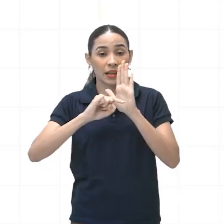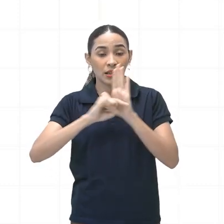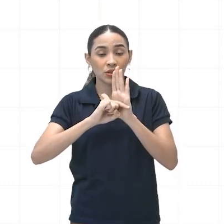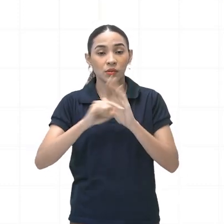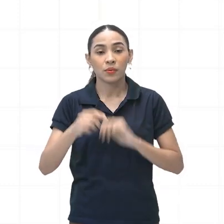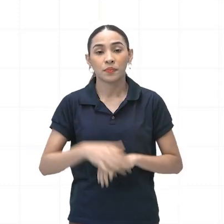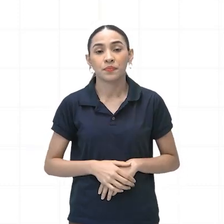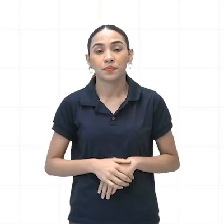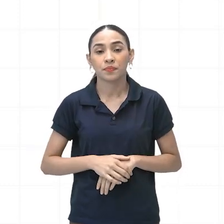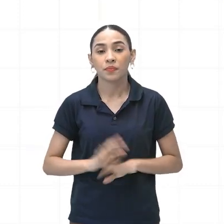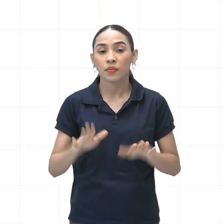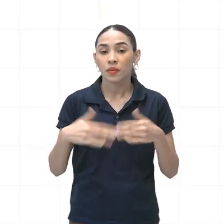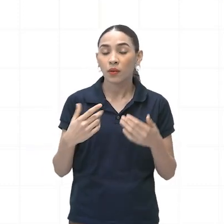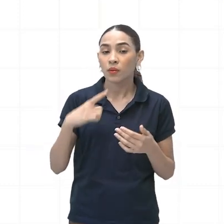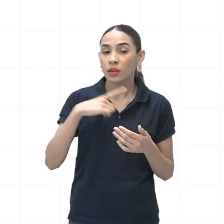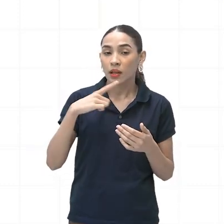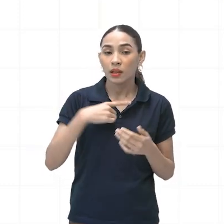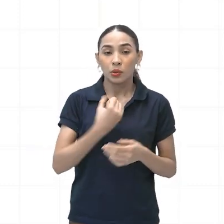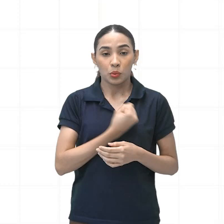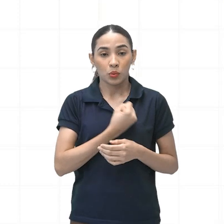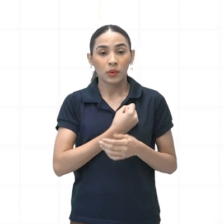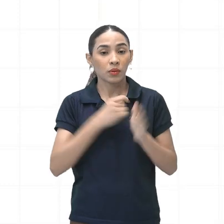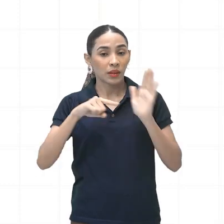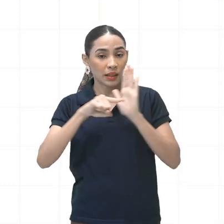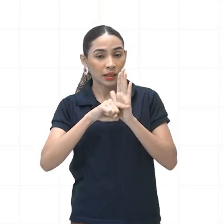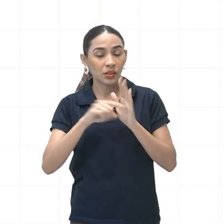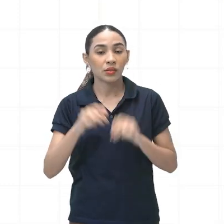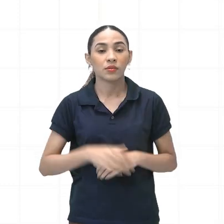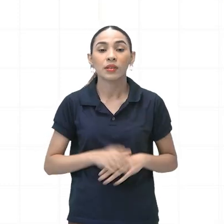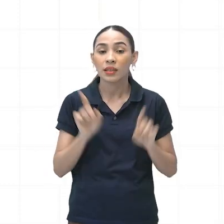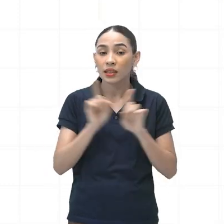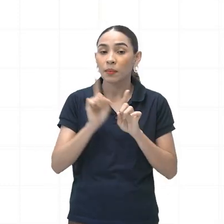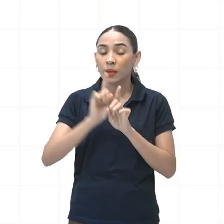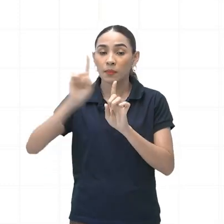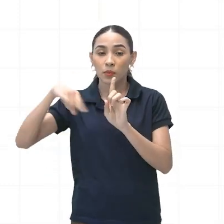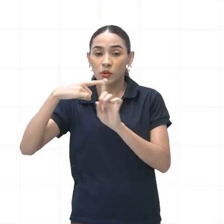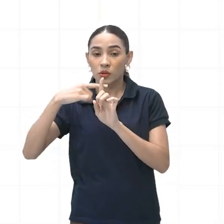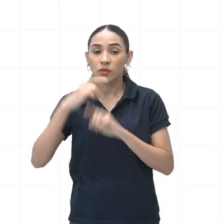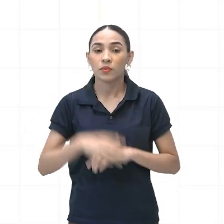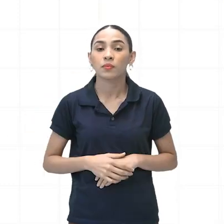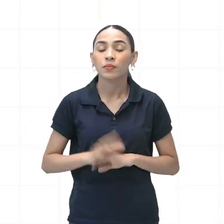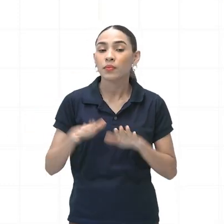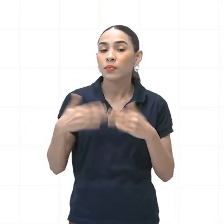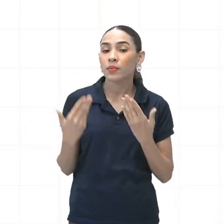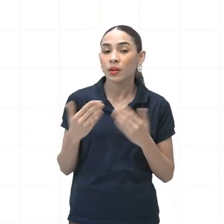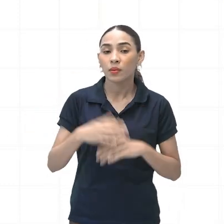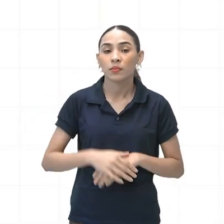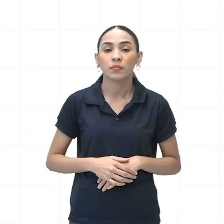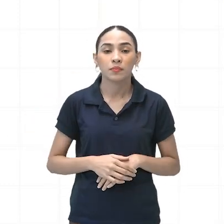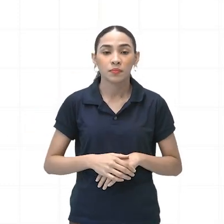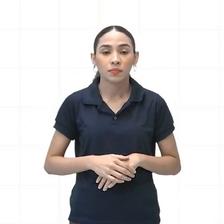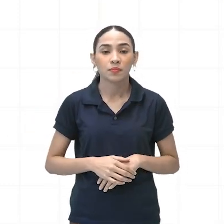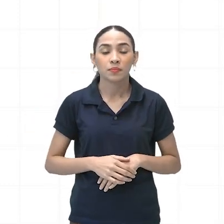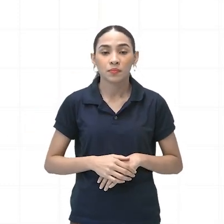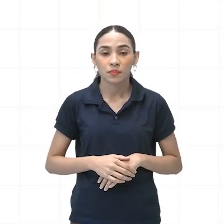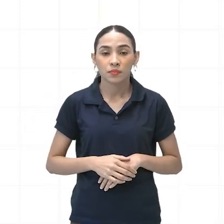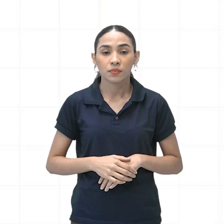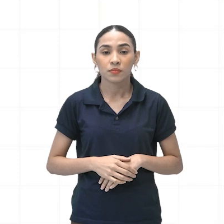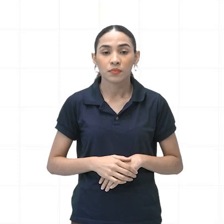negativos. Então, tem números negativos e números positivos. Então, de forma bem